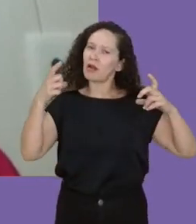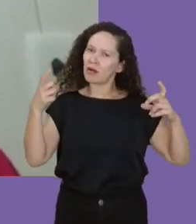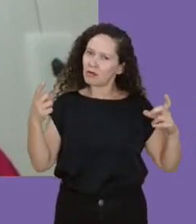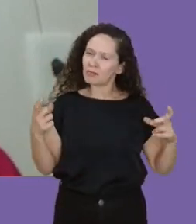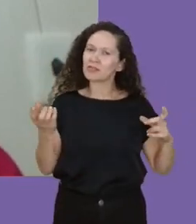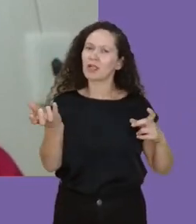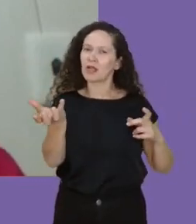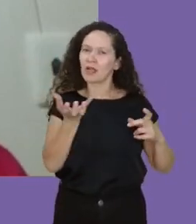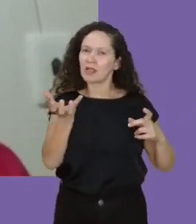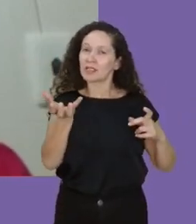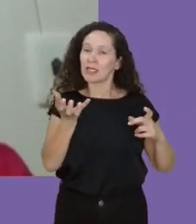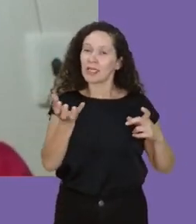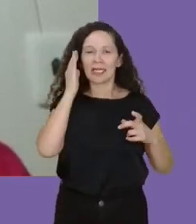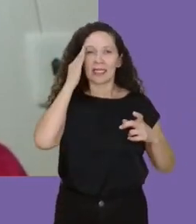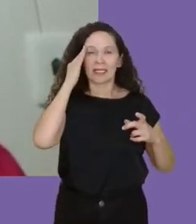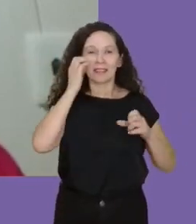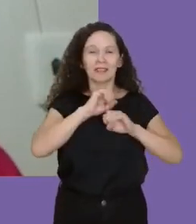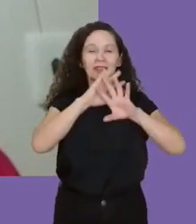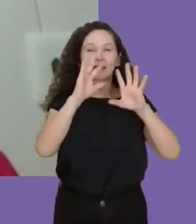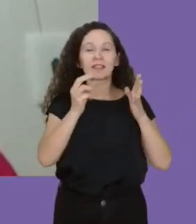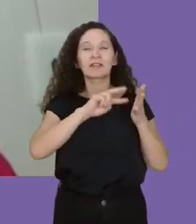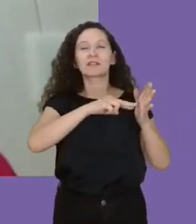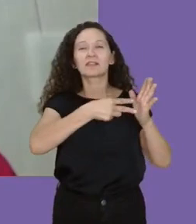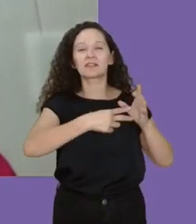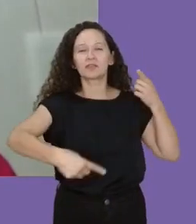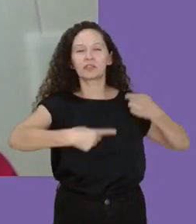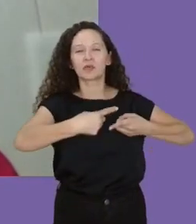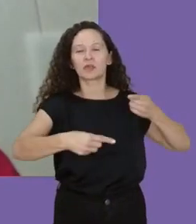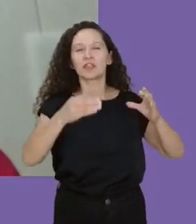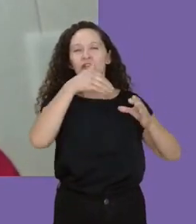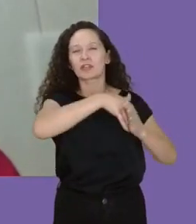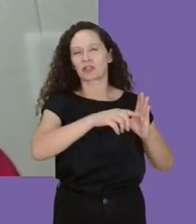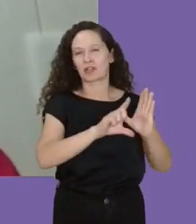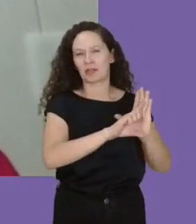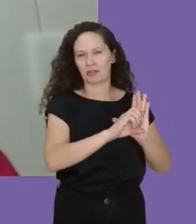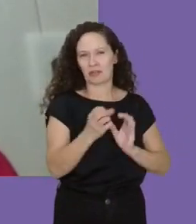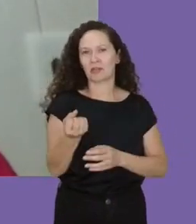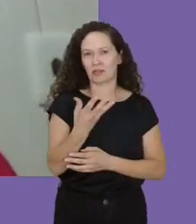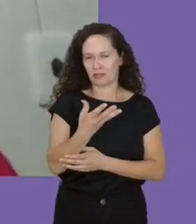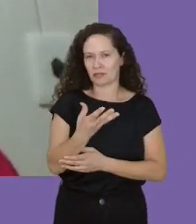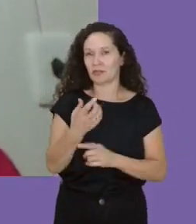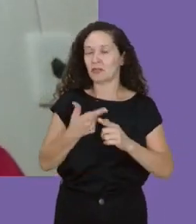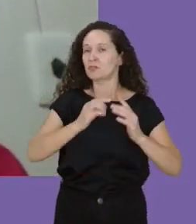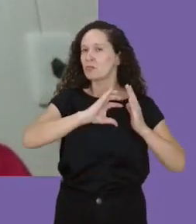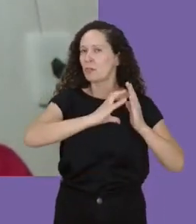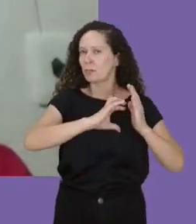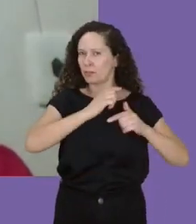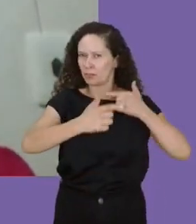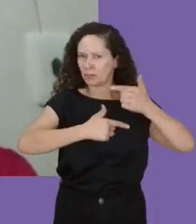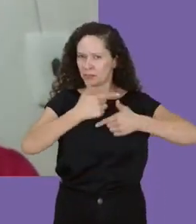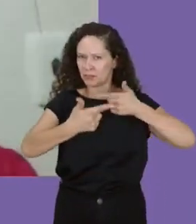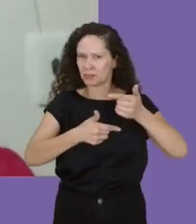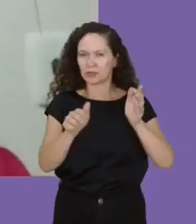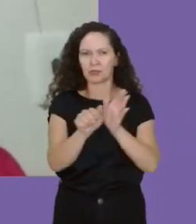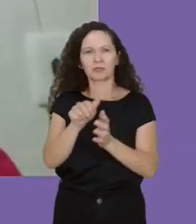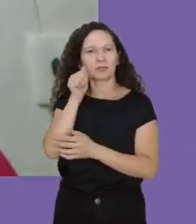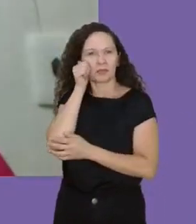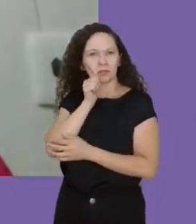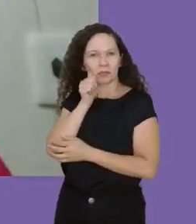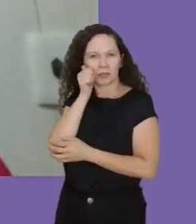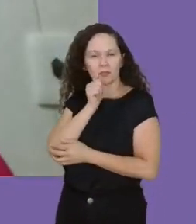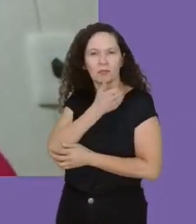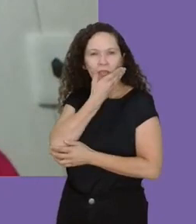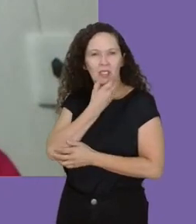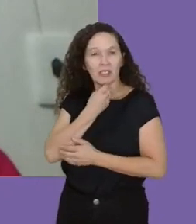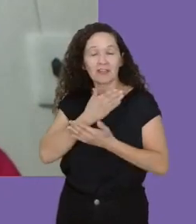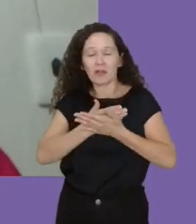ampliação, né, interpretação política dessa nova legislação. Mesmo porque o Partido dos Trabalhadores e das Trabalhadoras, desde